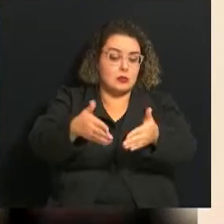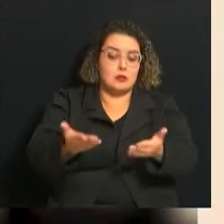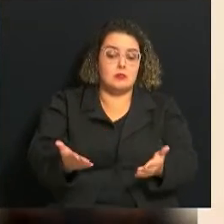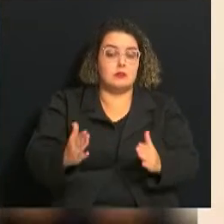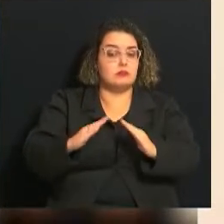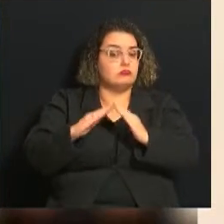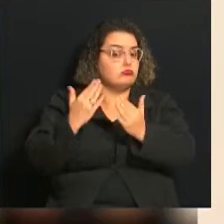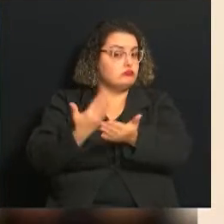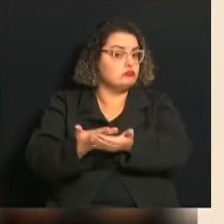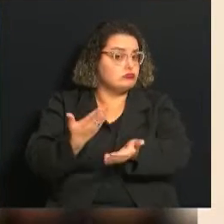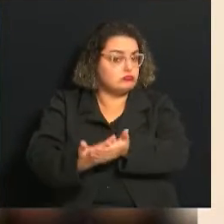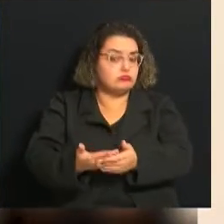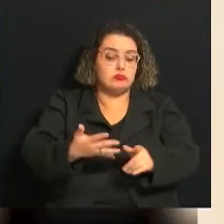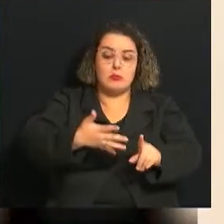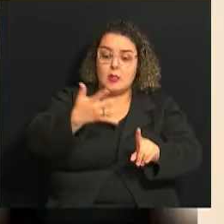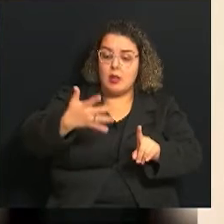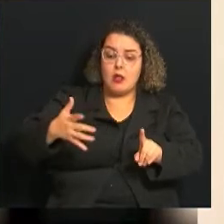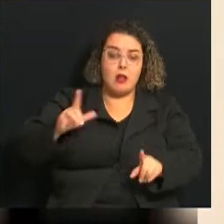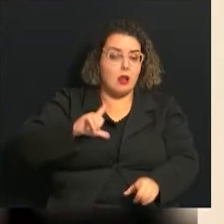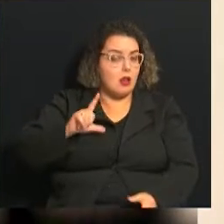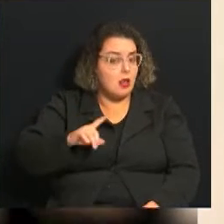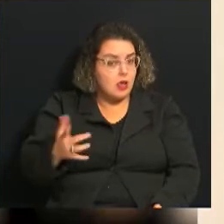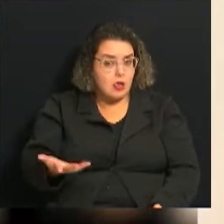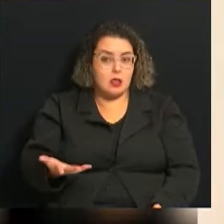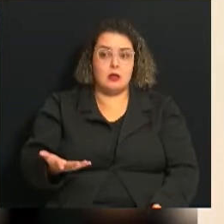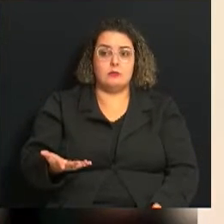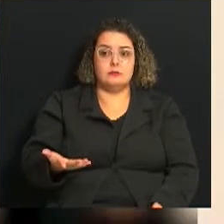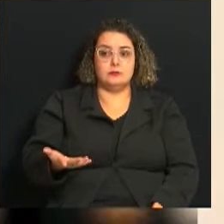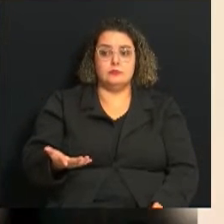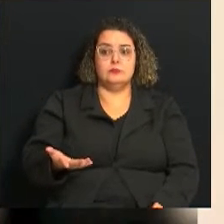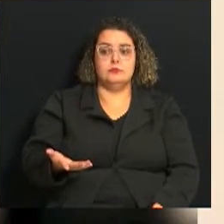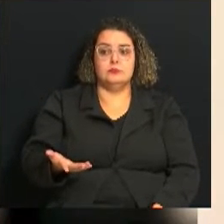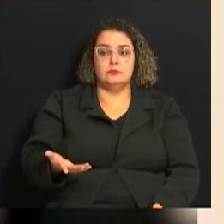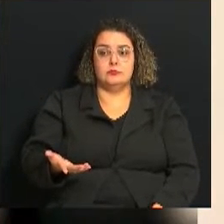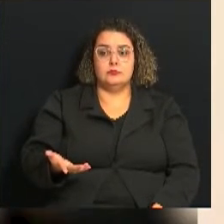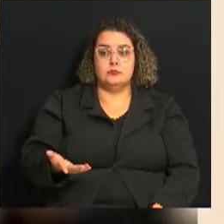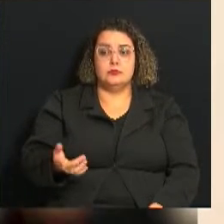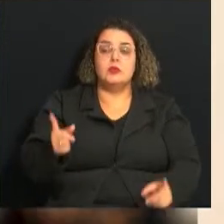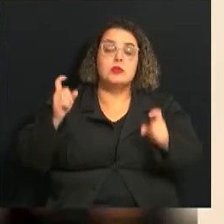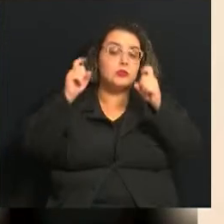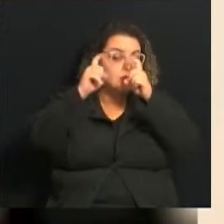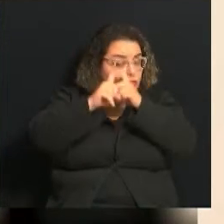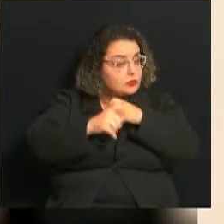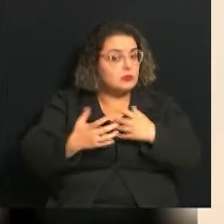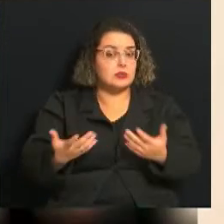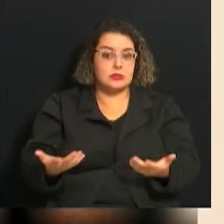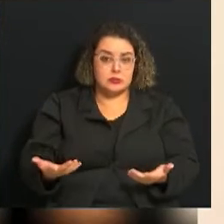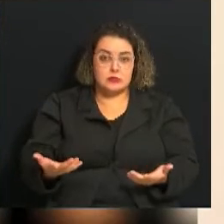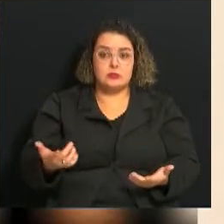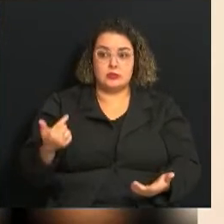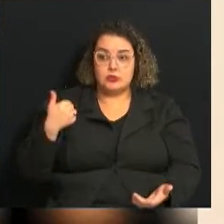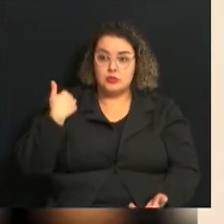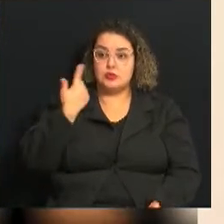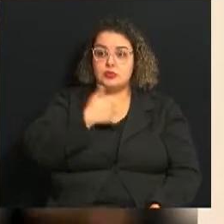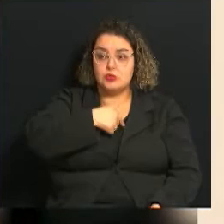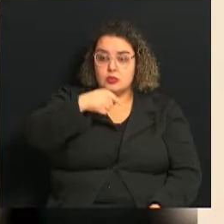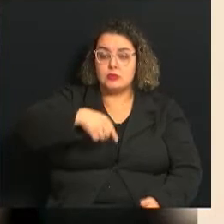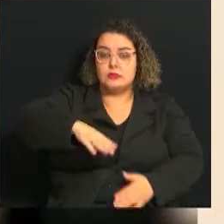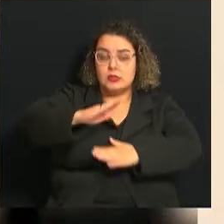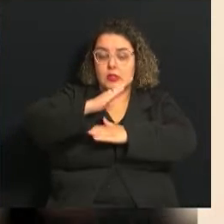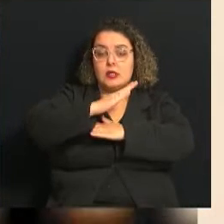que a população LGBTQIA+, possui, fica difícil de nós, né, aqui na Câmara,